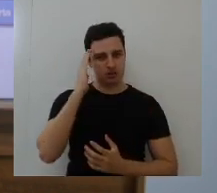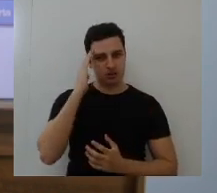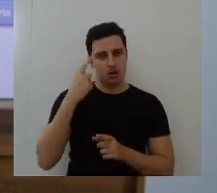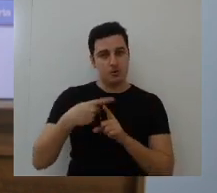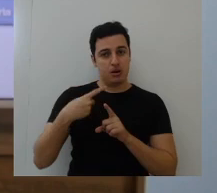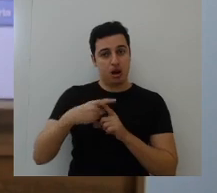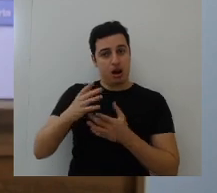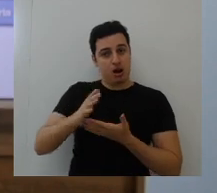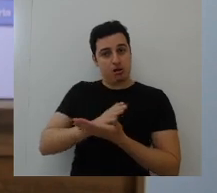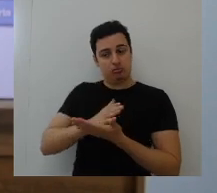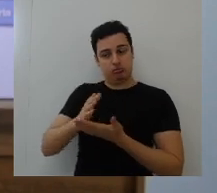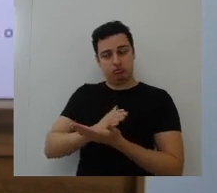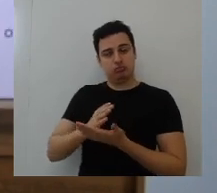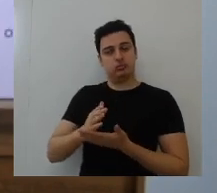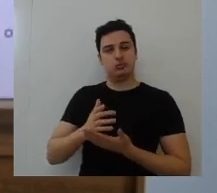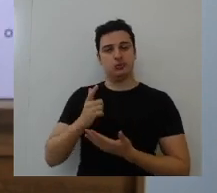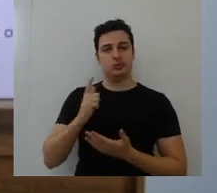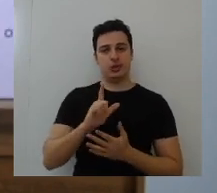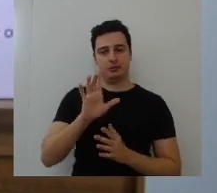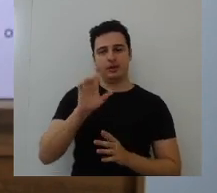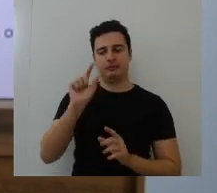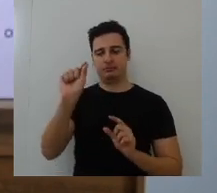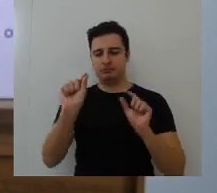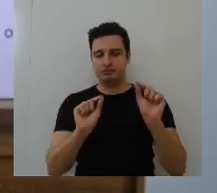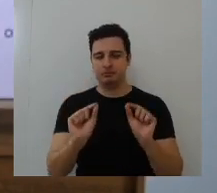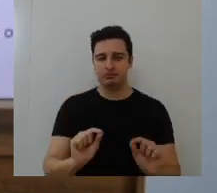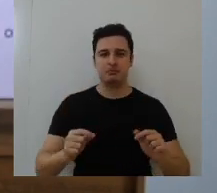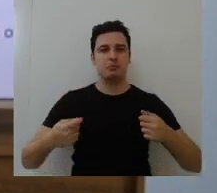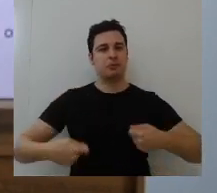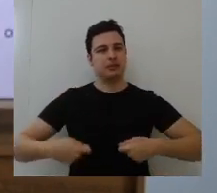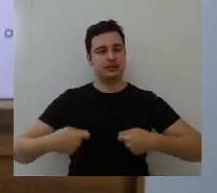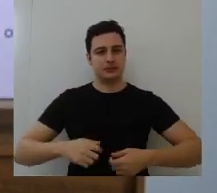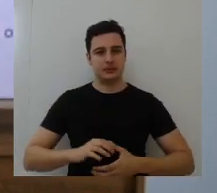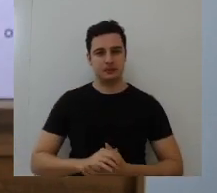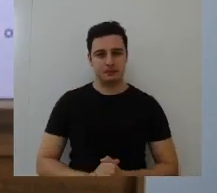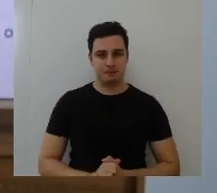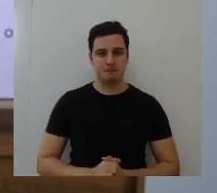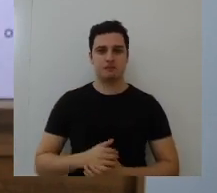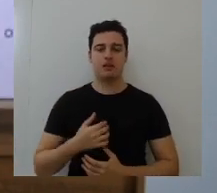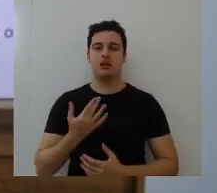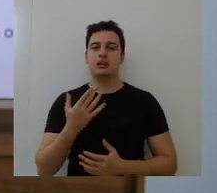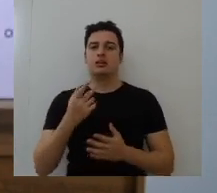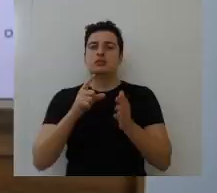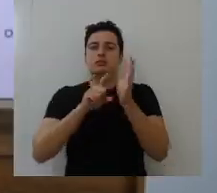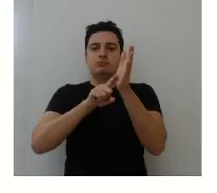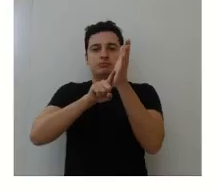algumas prerrogativas. E quando a gente faz uma análise com relação à mulher